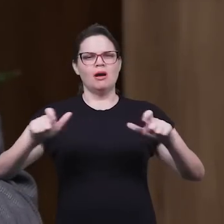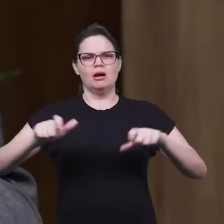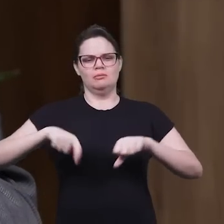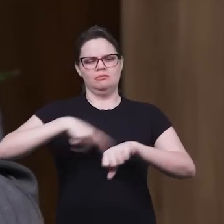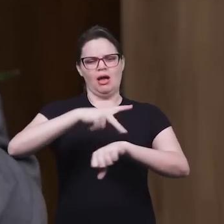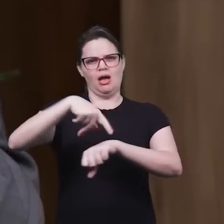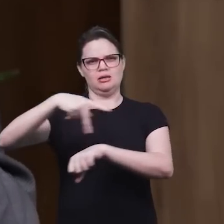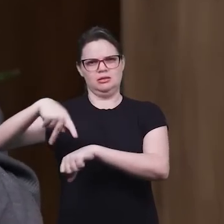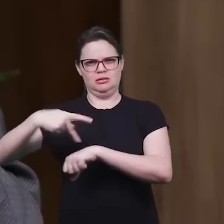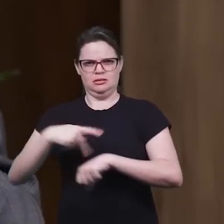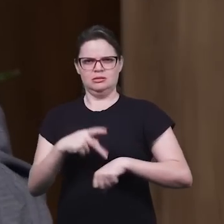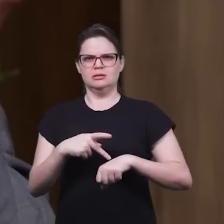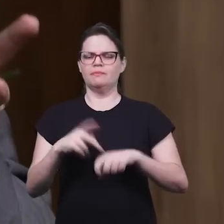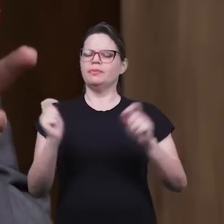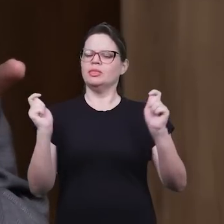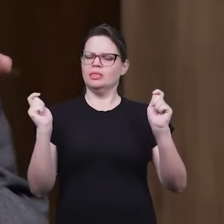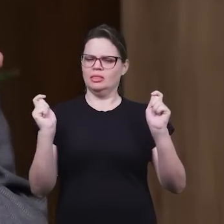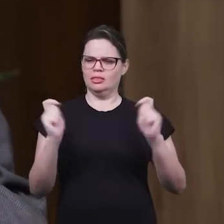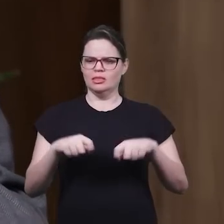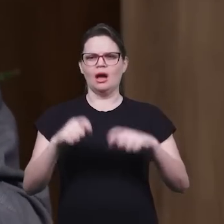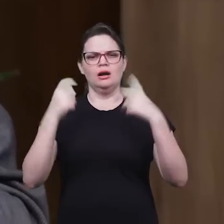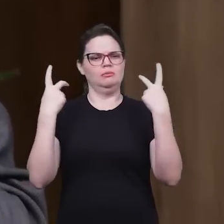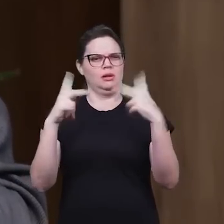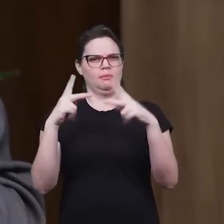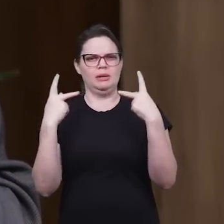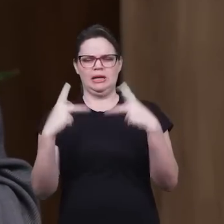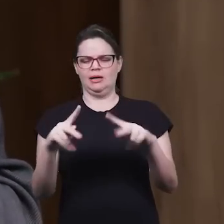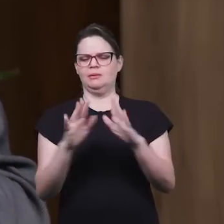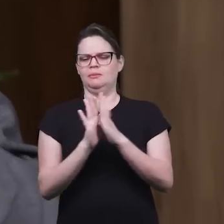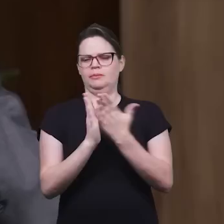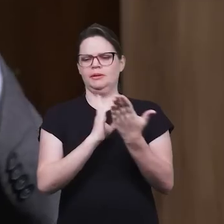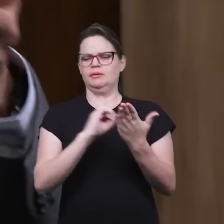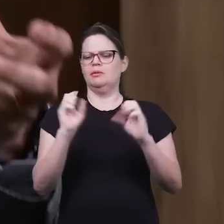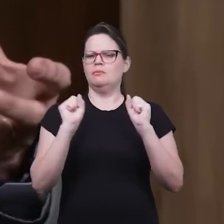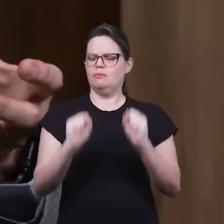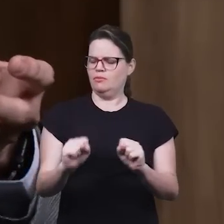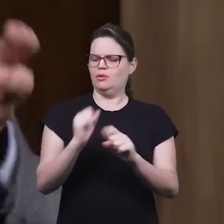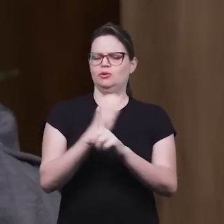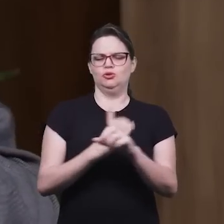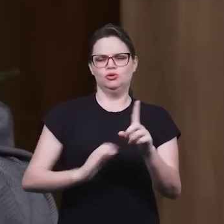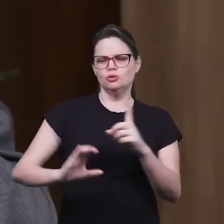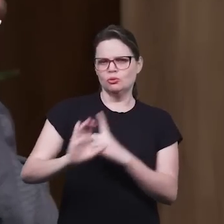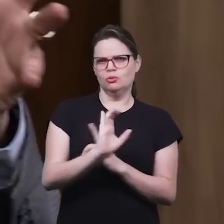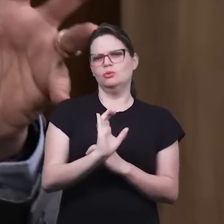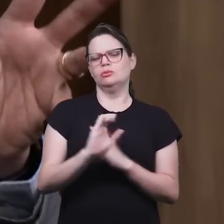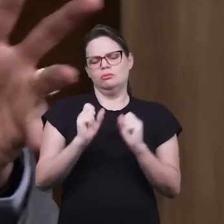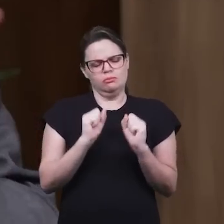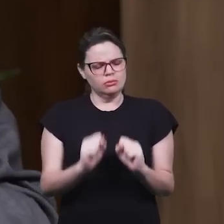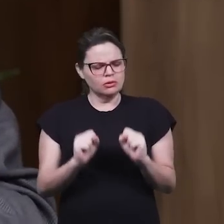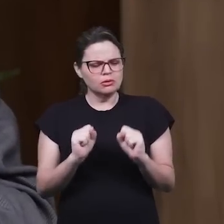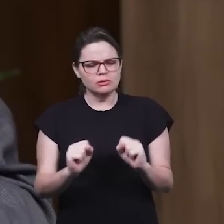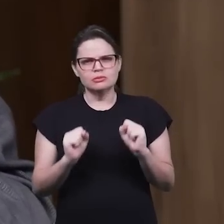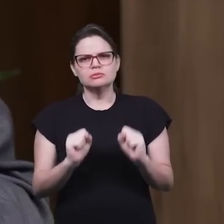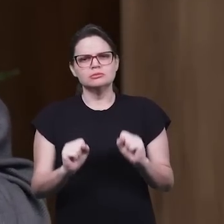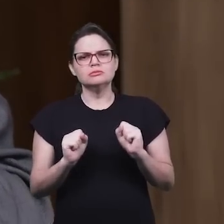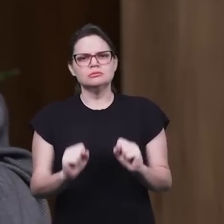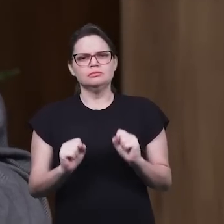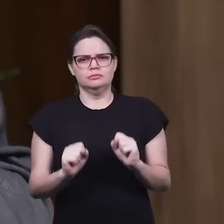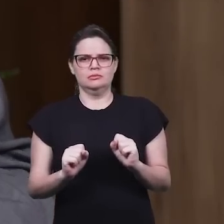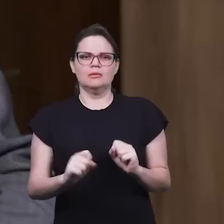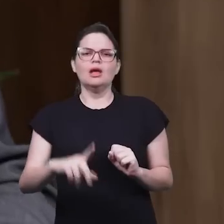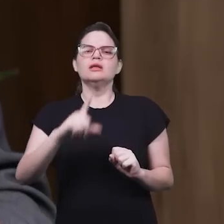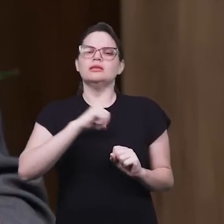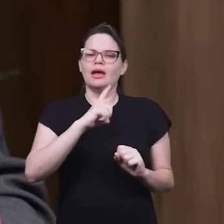países, é possível, com liberdade, pregar a palavra, fazer cultos, há naturalmente